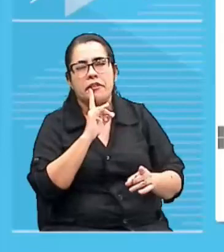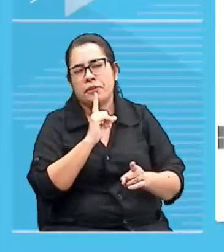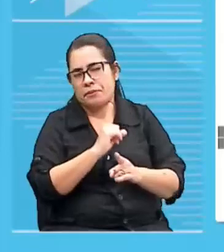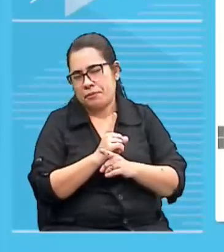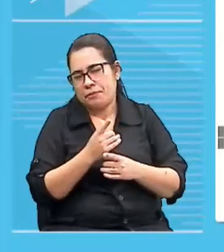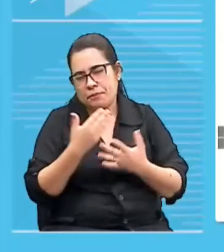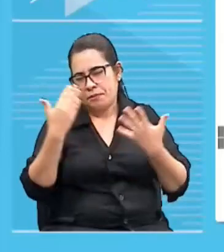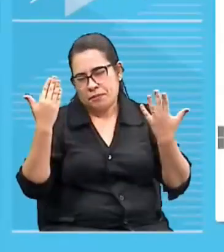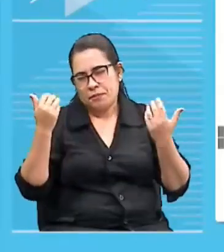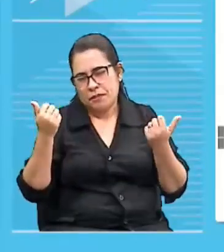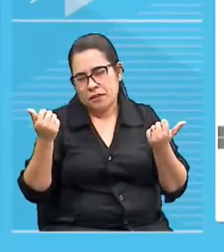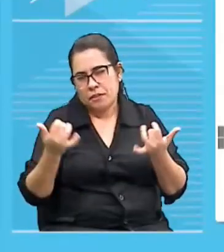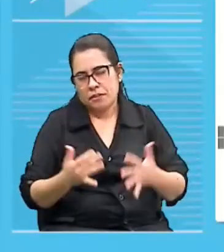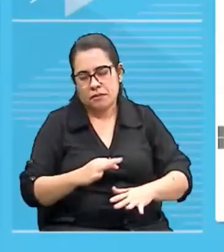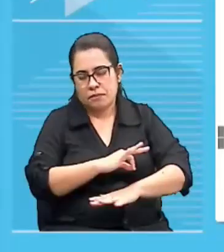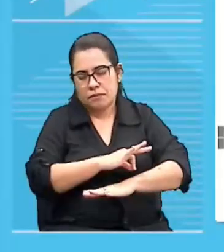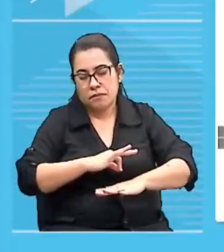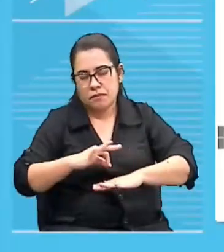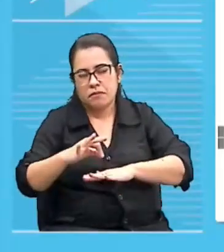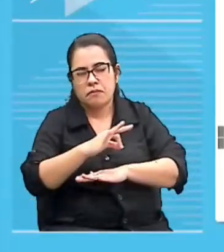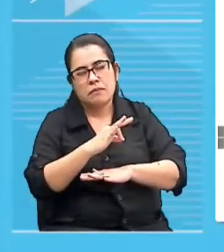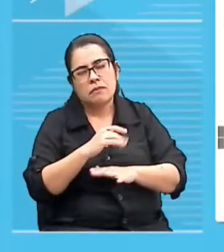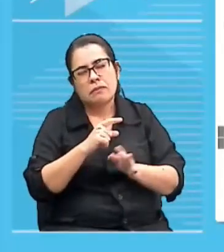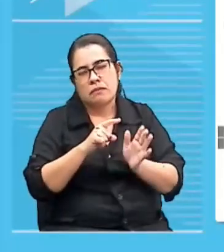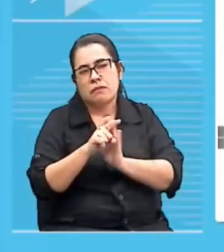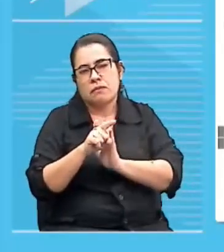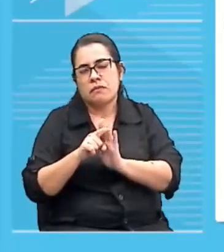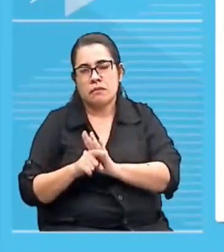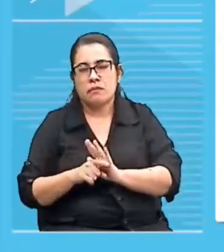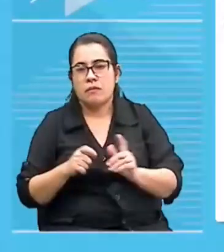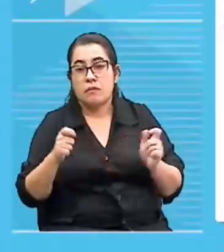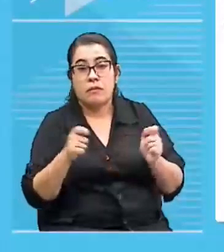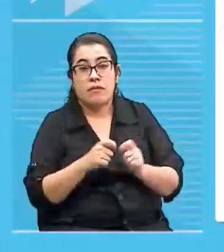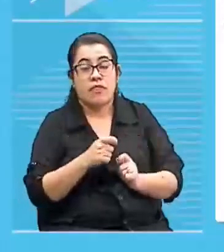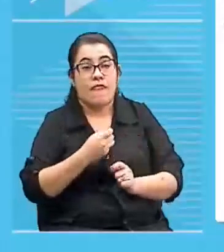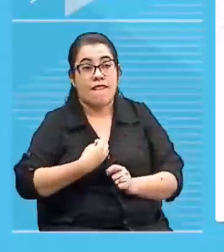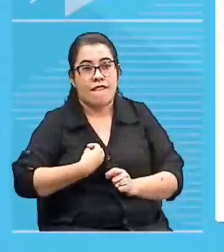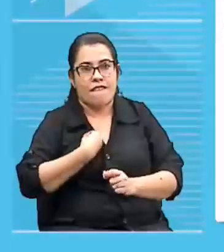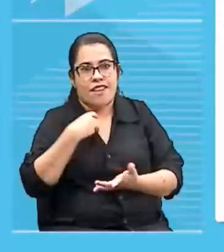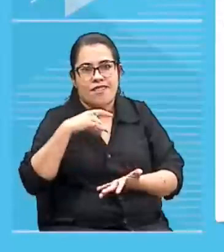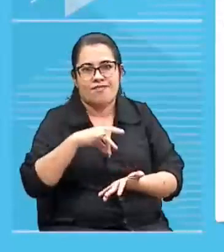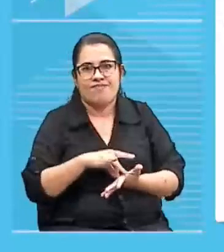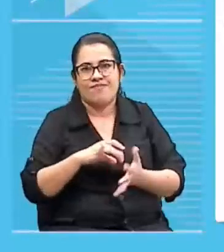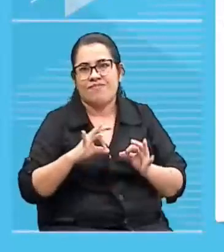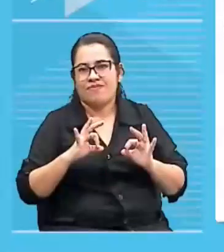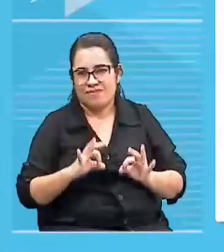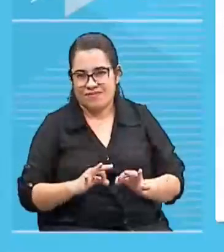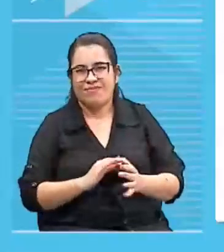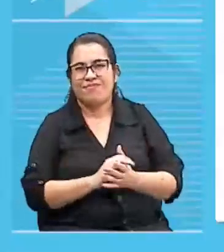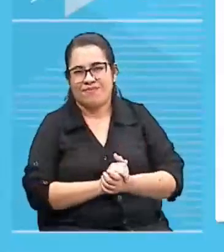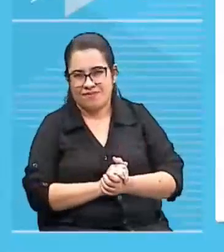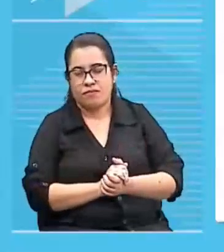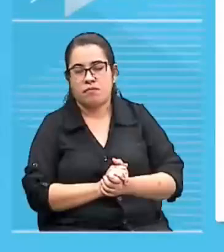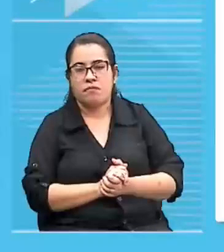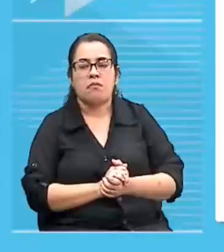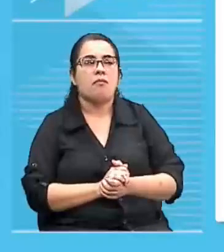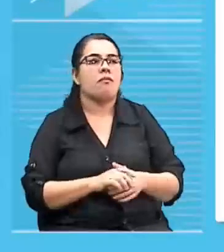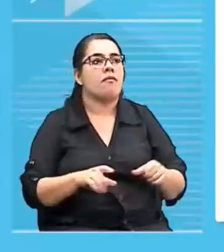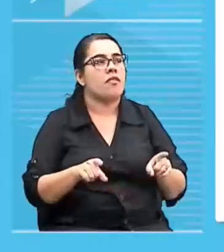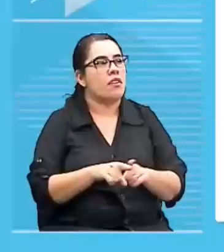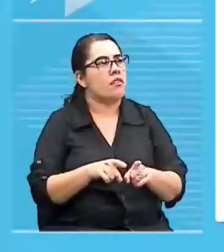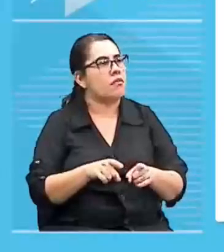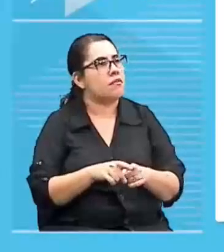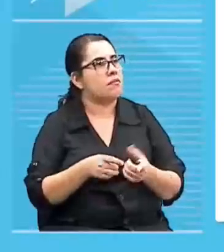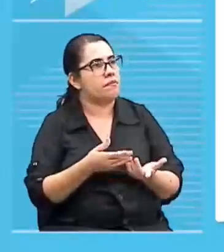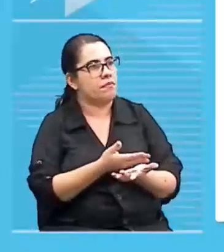o exemplo de arquitetura, é uma simulação, tá bom? Da vida real. E aí, turma, eu trouxe aqui